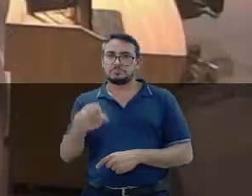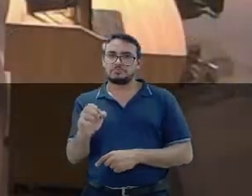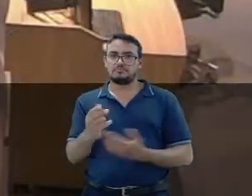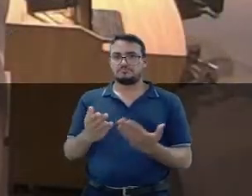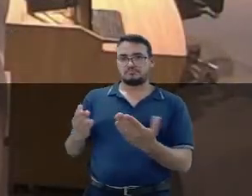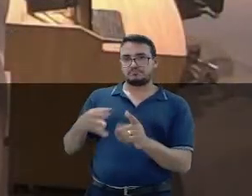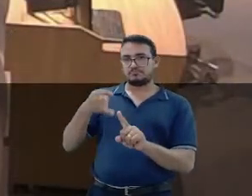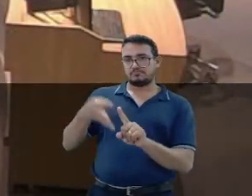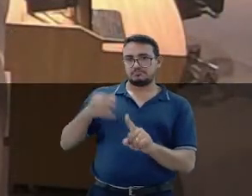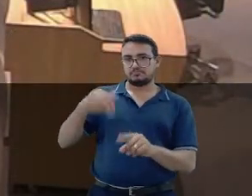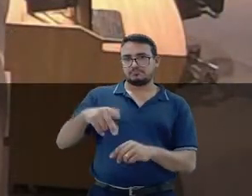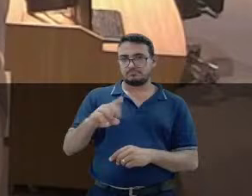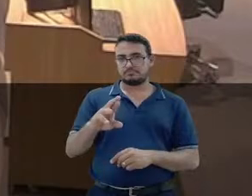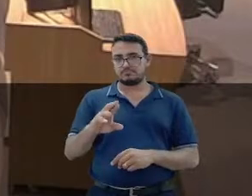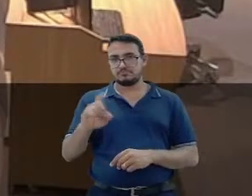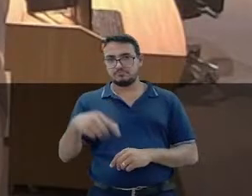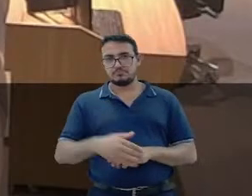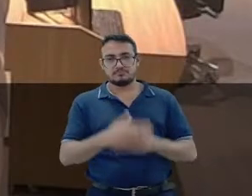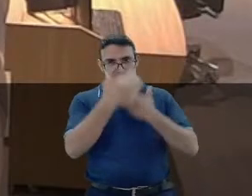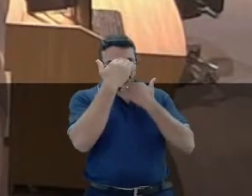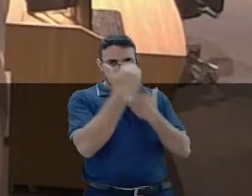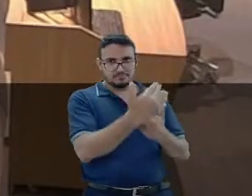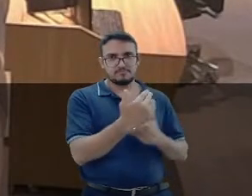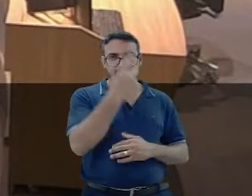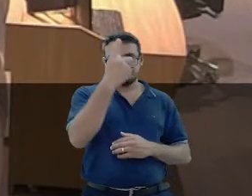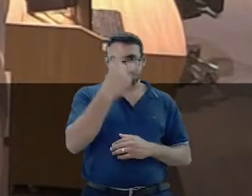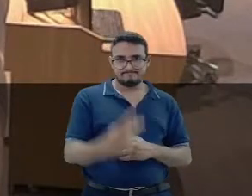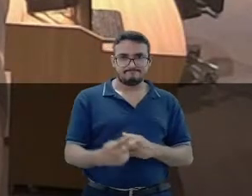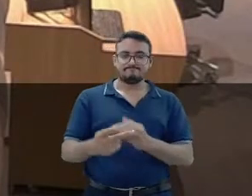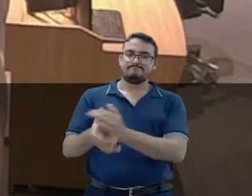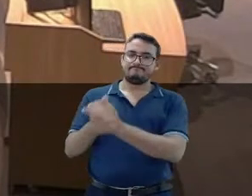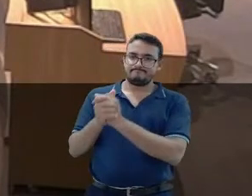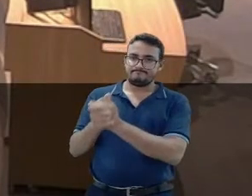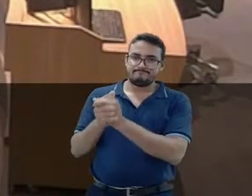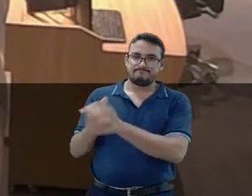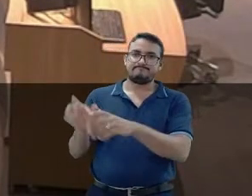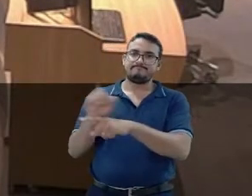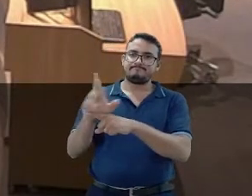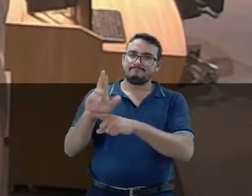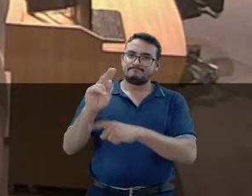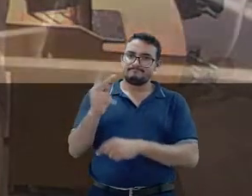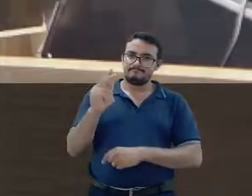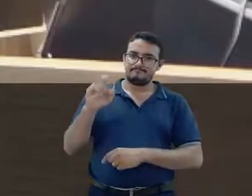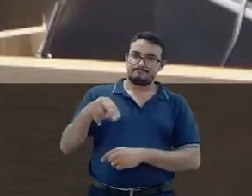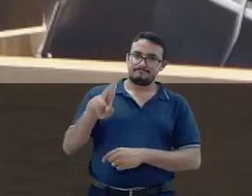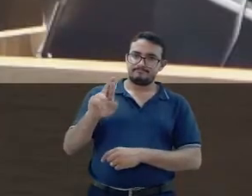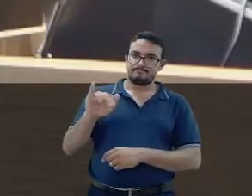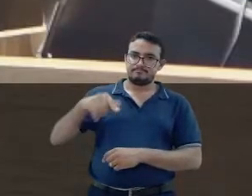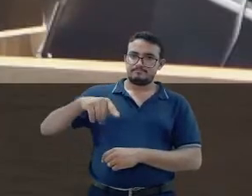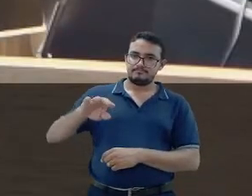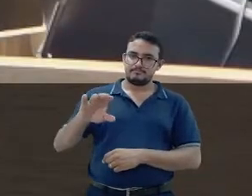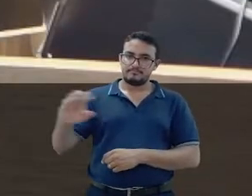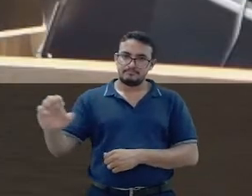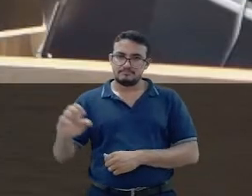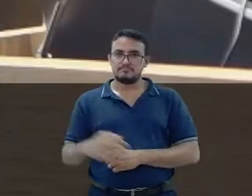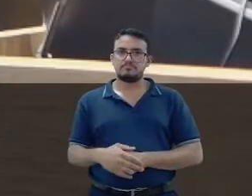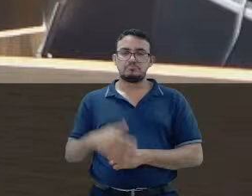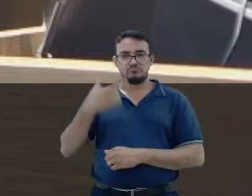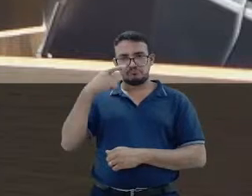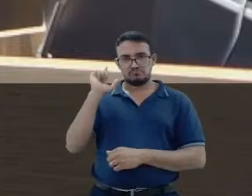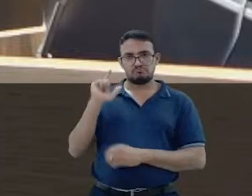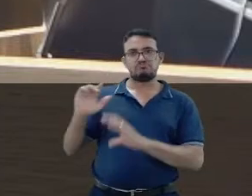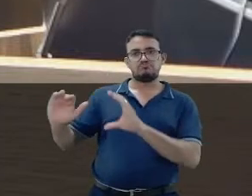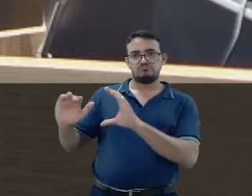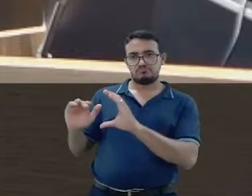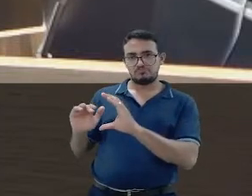André. Obrigado, senhor presidente. Nossas saudações ao doutor Henrique Porfírio de Oliveira, de quem recebi ontem em